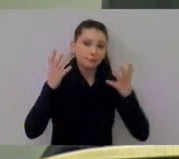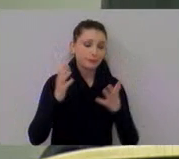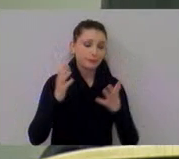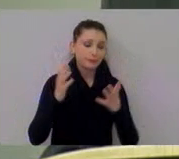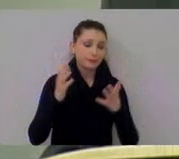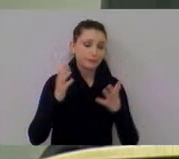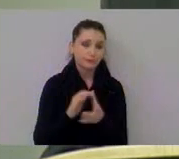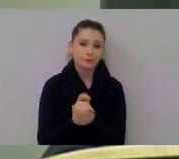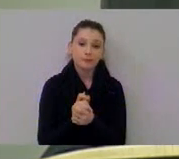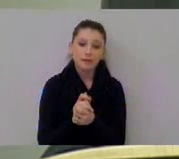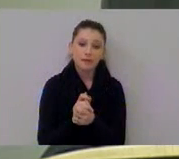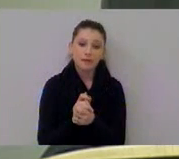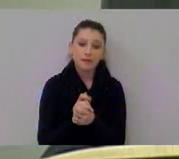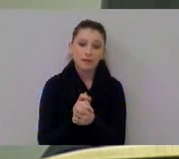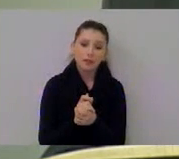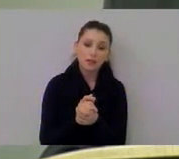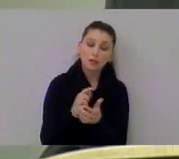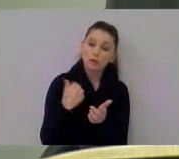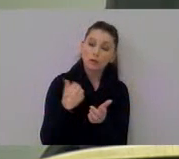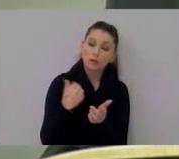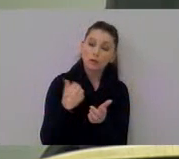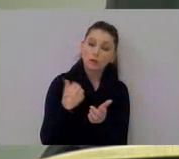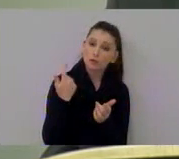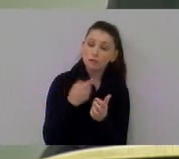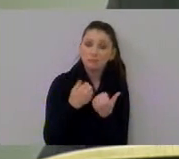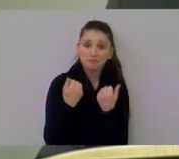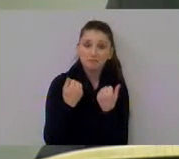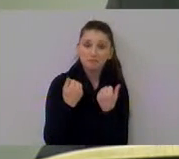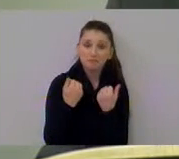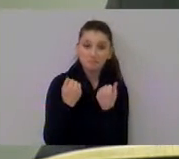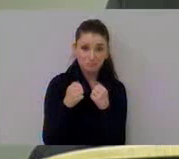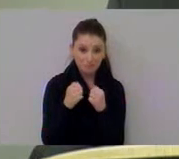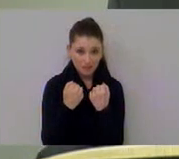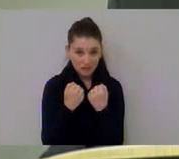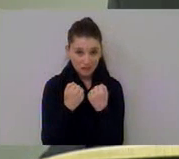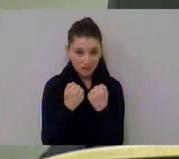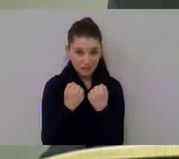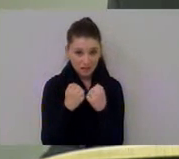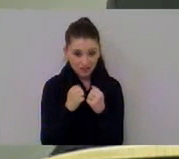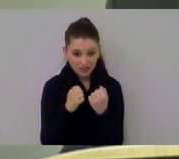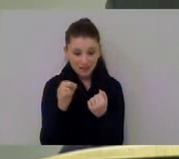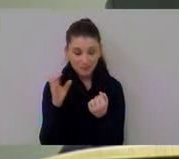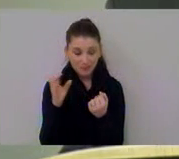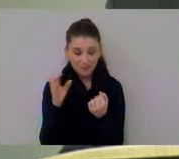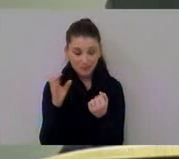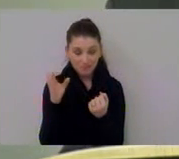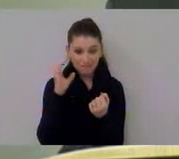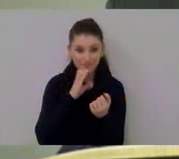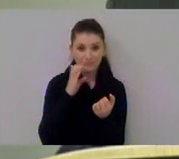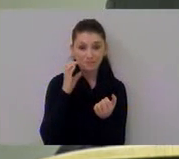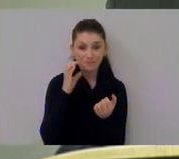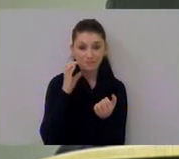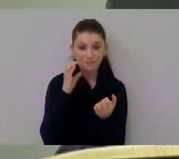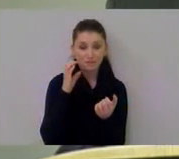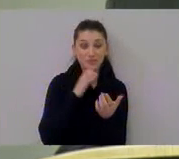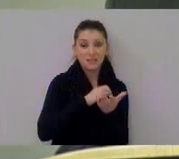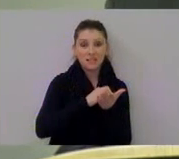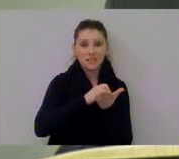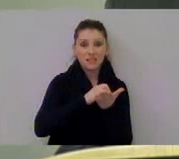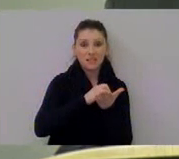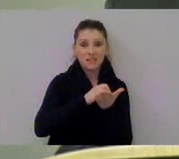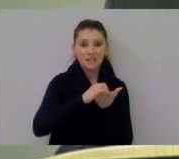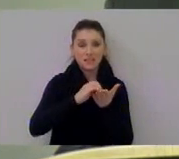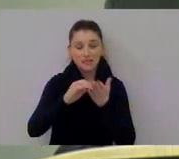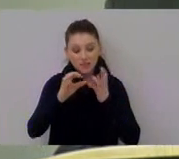urgentemente que a Secretaria tome a iniciativa, que